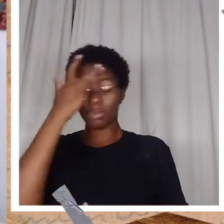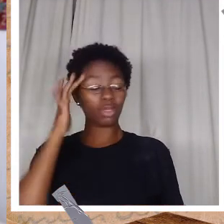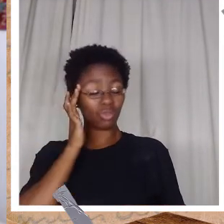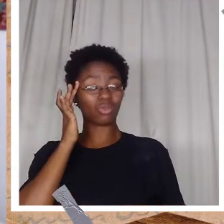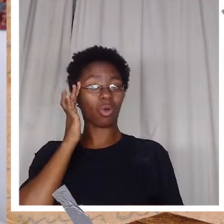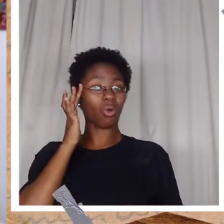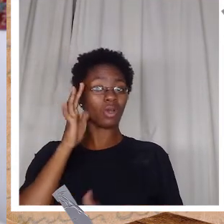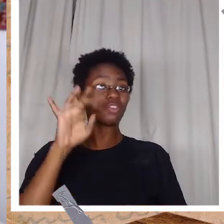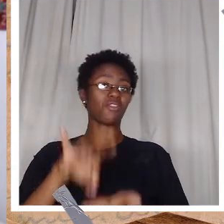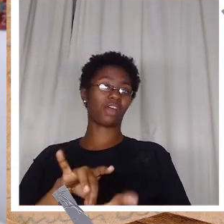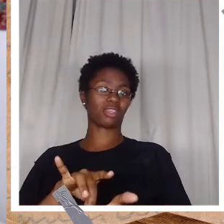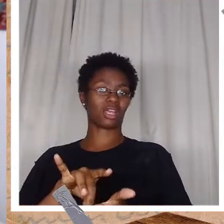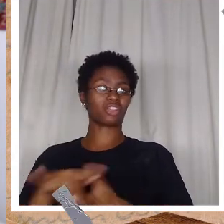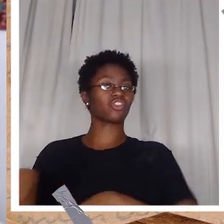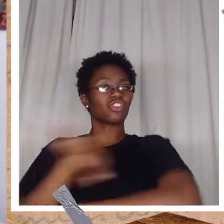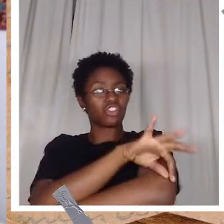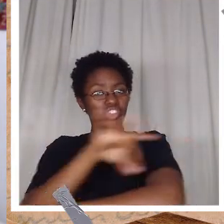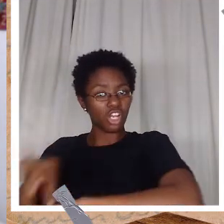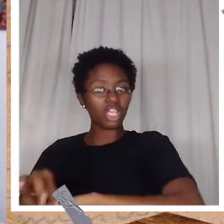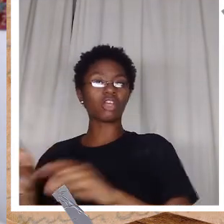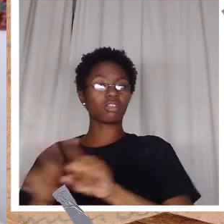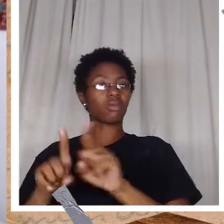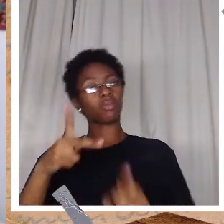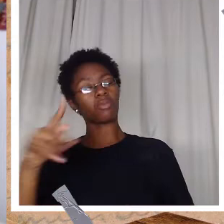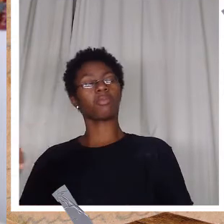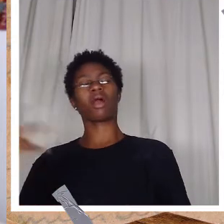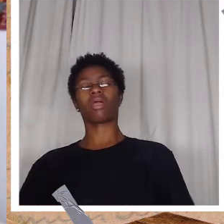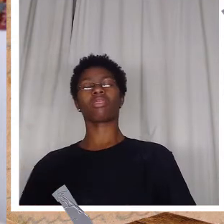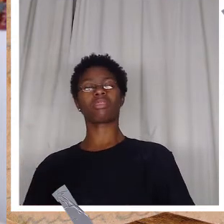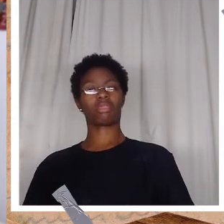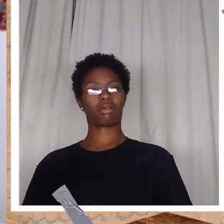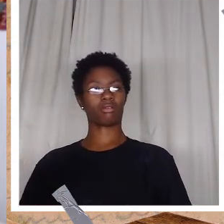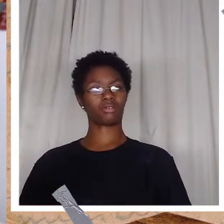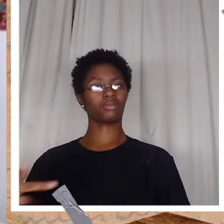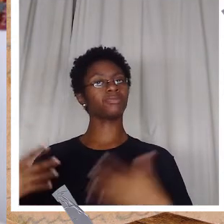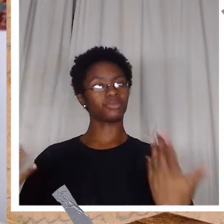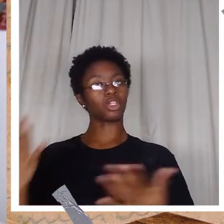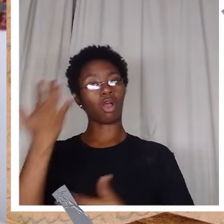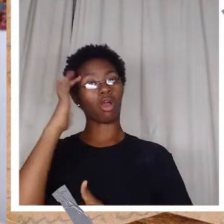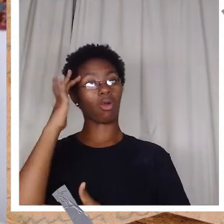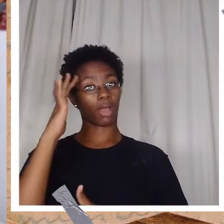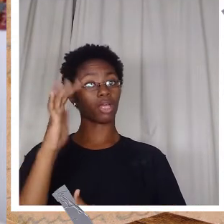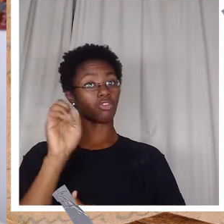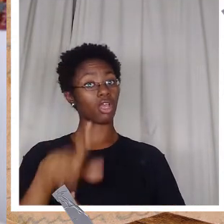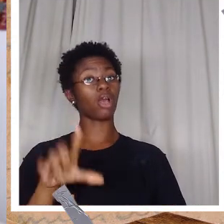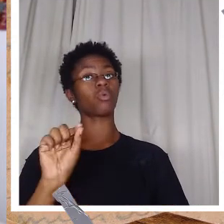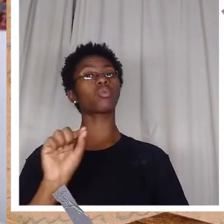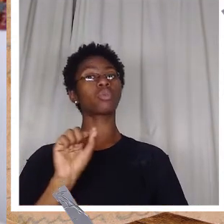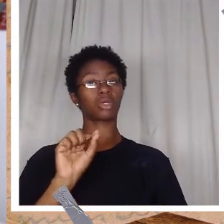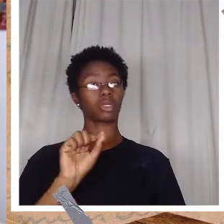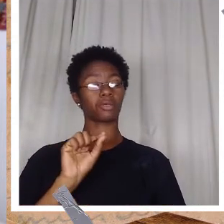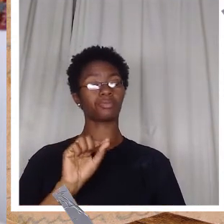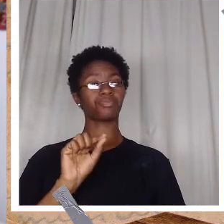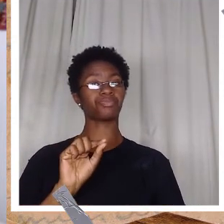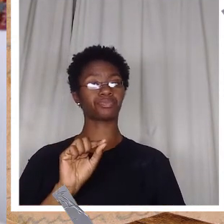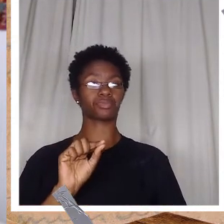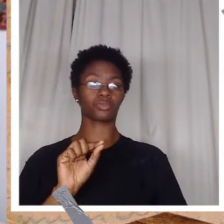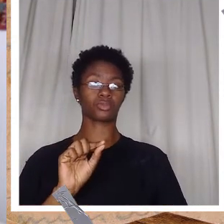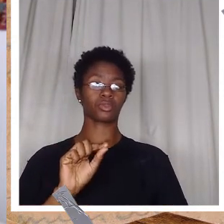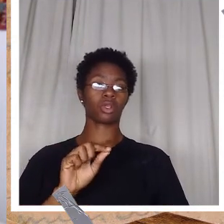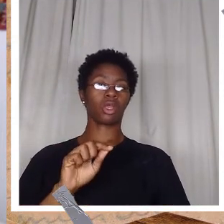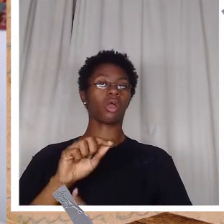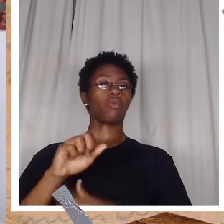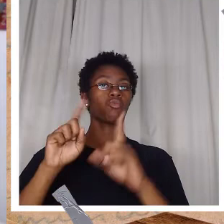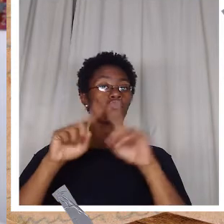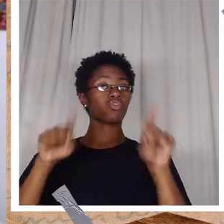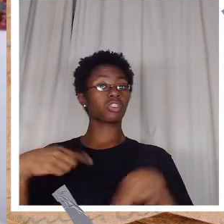total desconhecimento. Então, eu acho que é uma função nossa